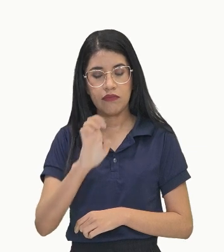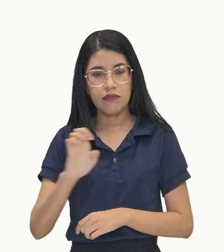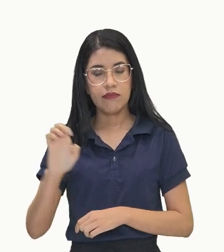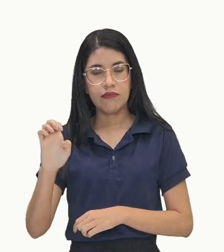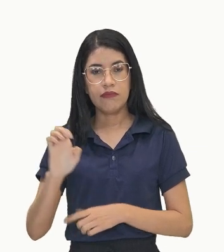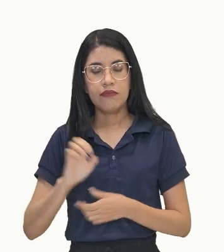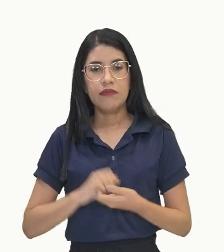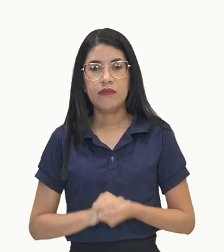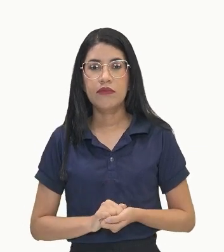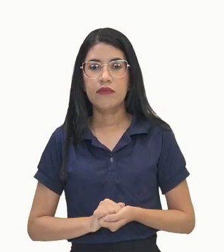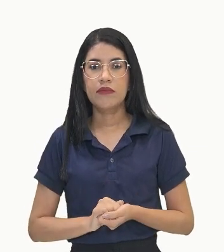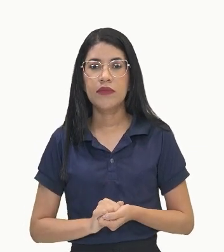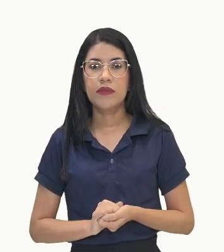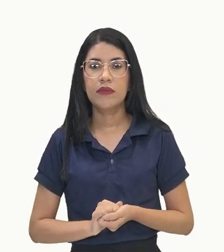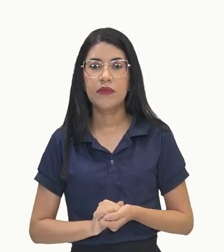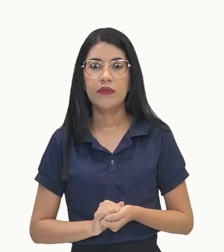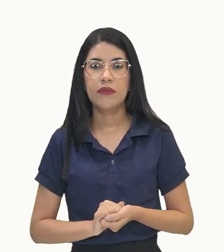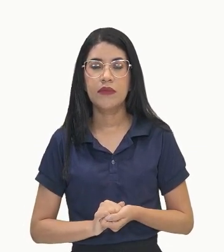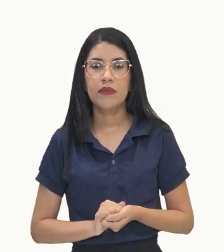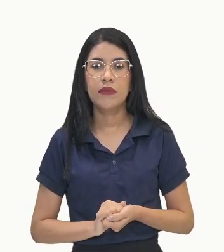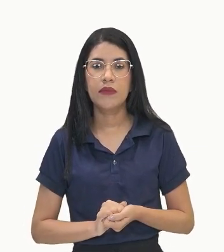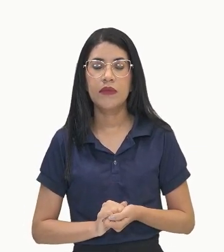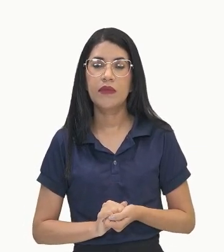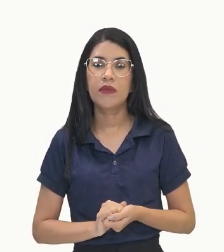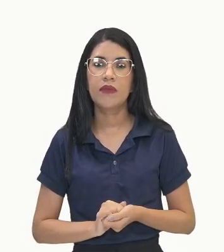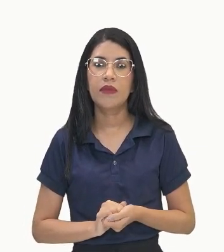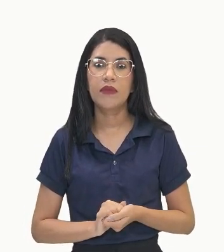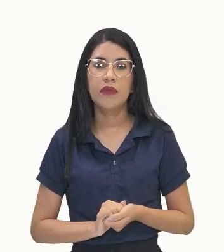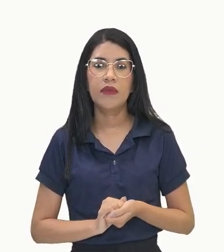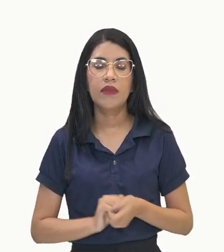ele ficaria aqui, ó,